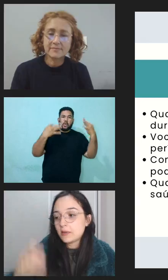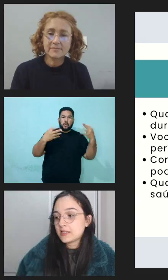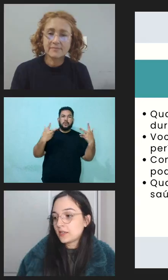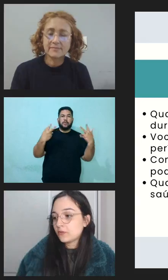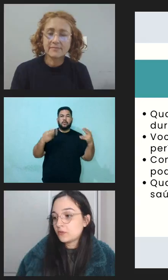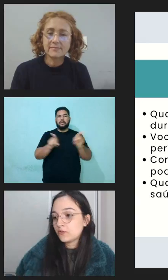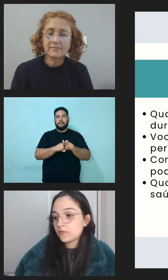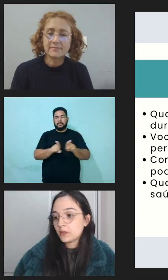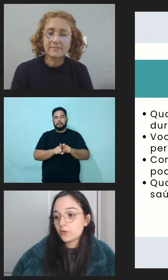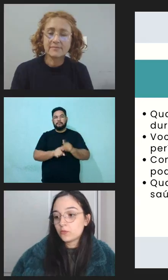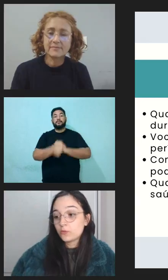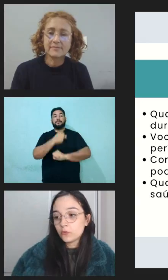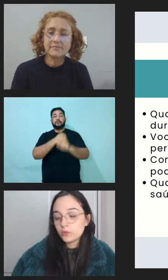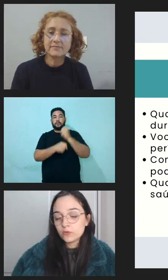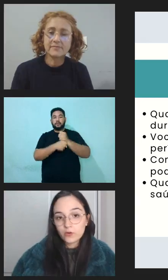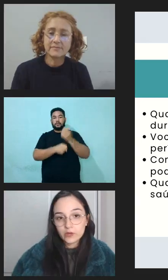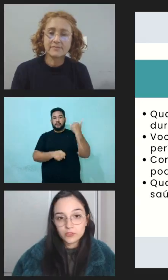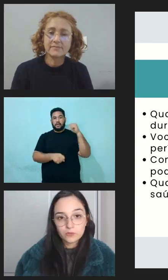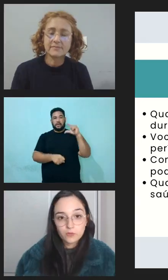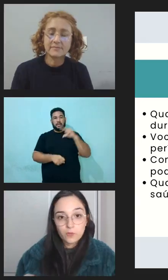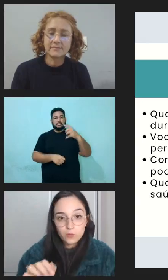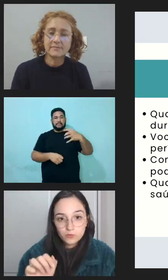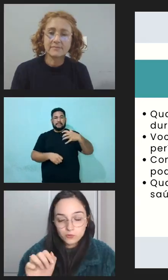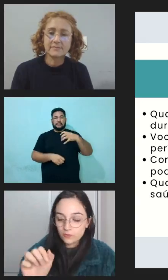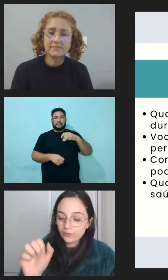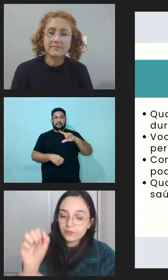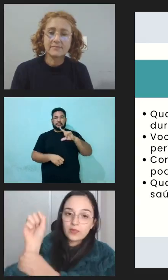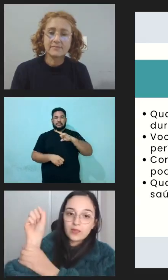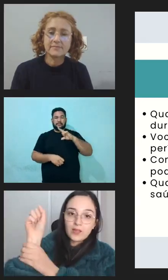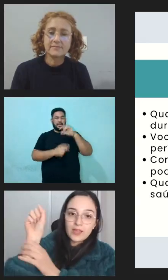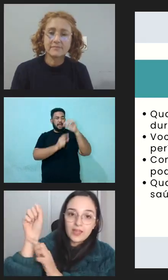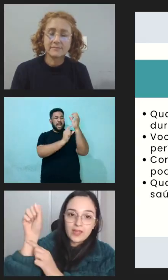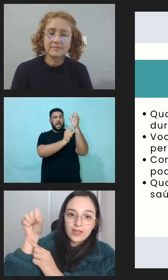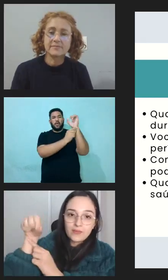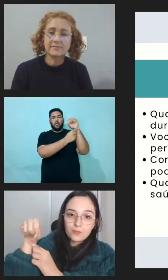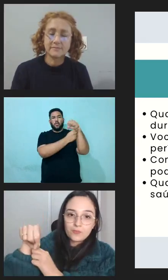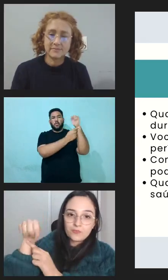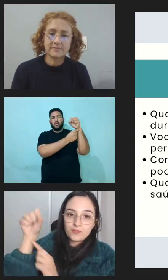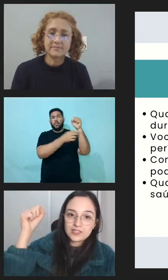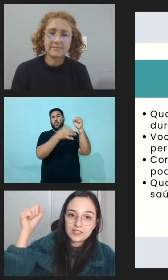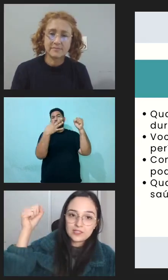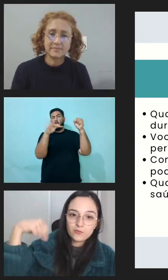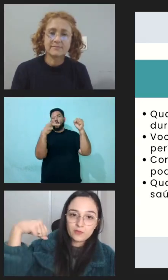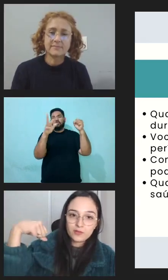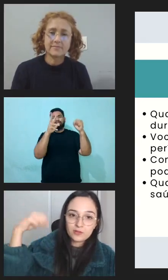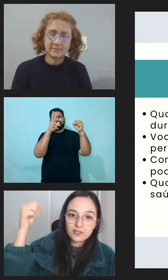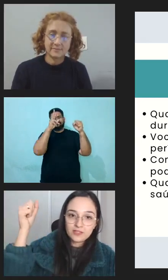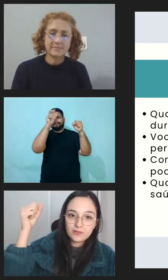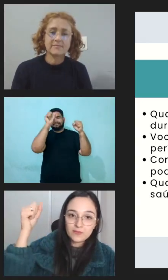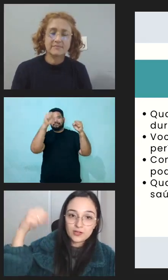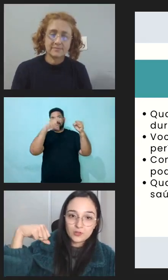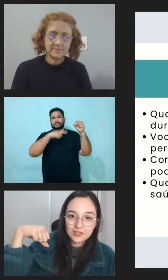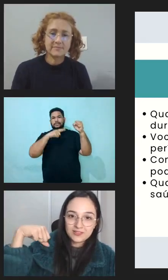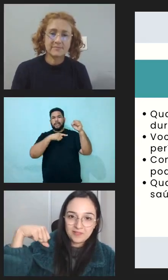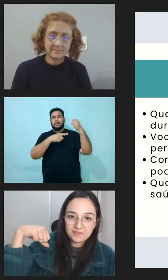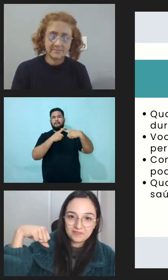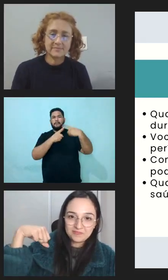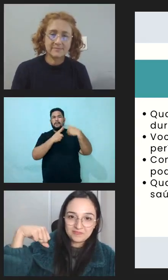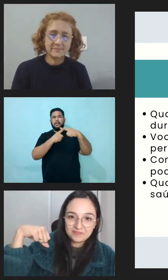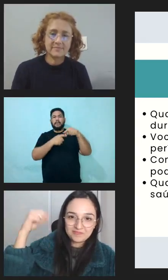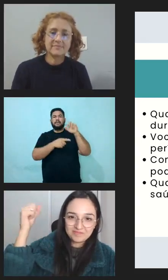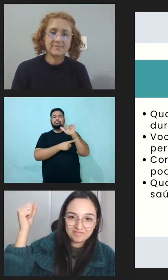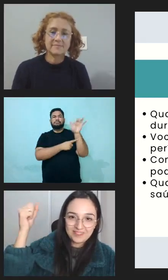ano passado eu tive uma dor muito forte no meu pulso, por fazer esse movimento aqui, para soletrar.